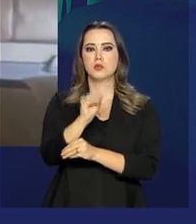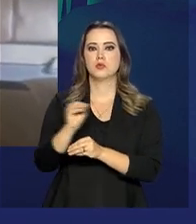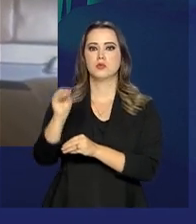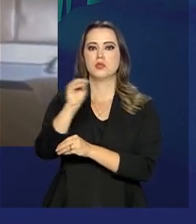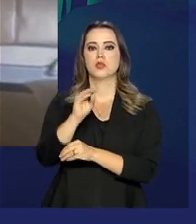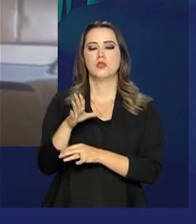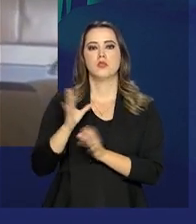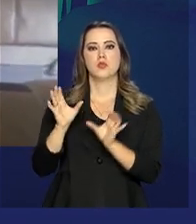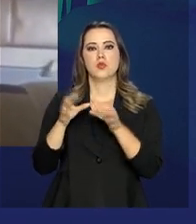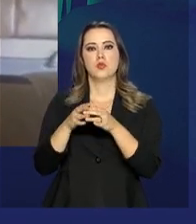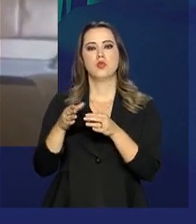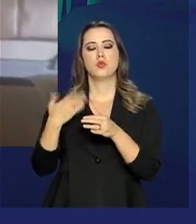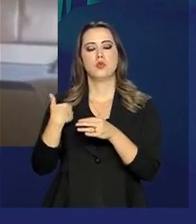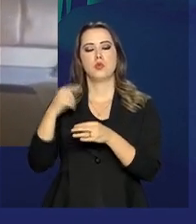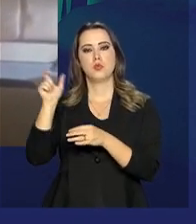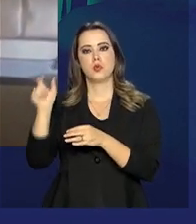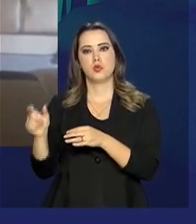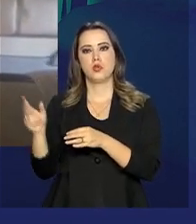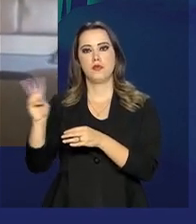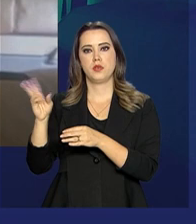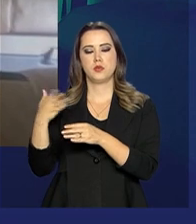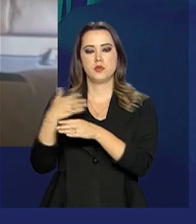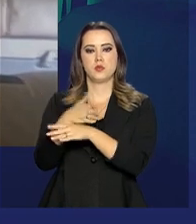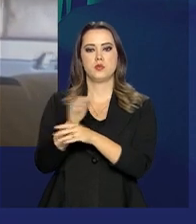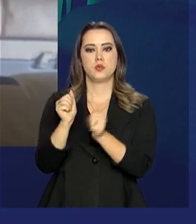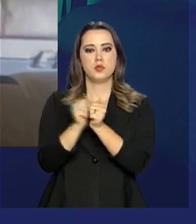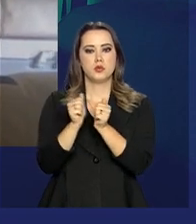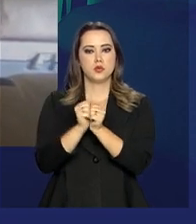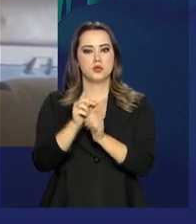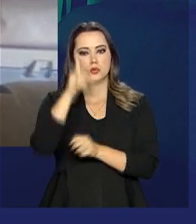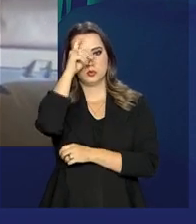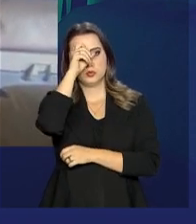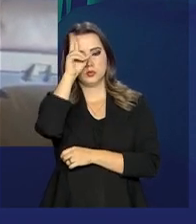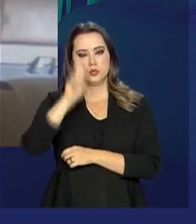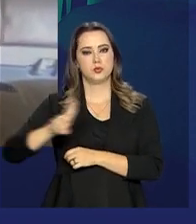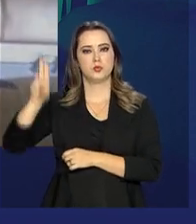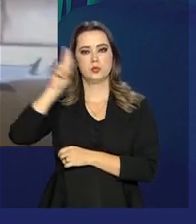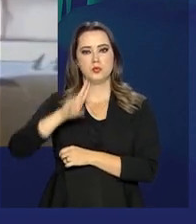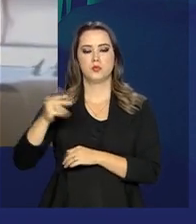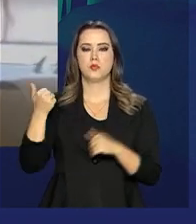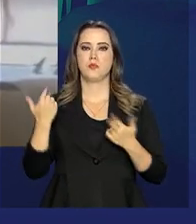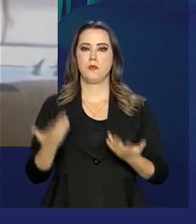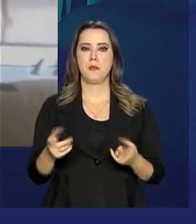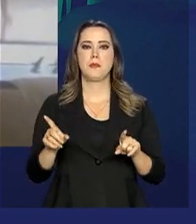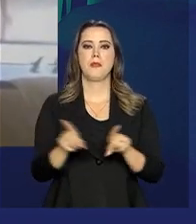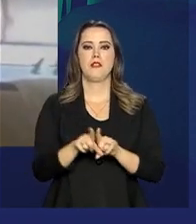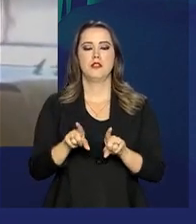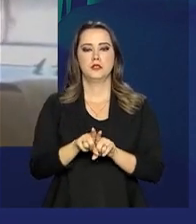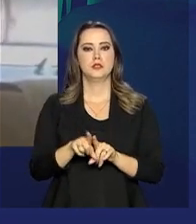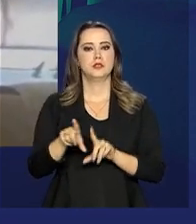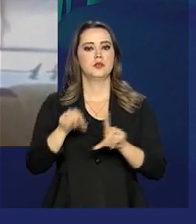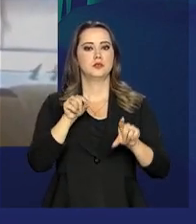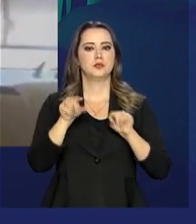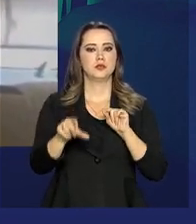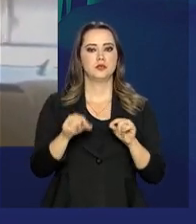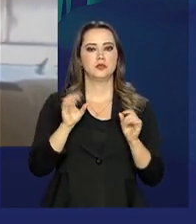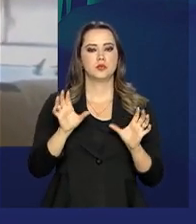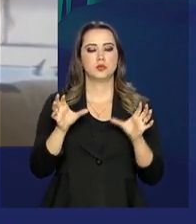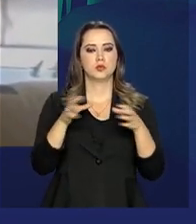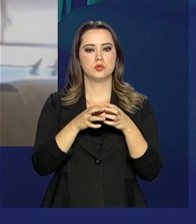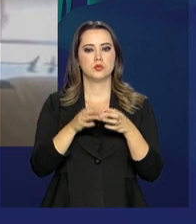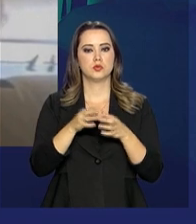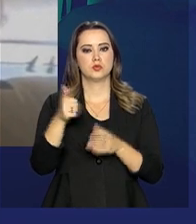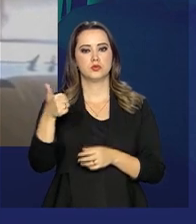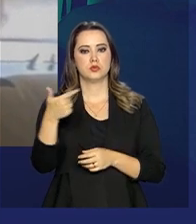os imigrantes venezuelanos em parceria com hospitais universitários. Também foi decidido o envio de